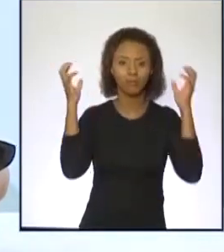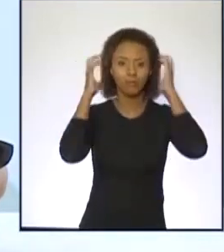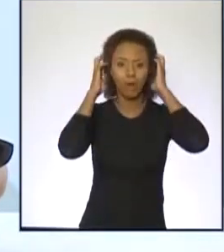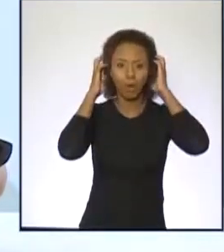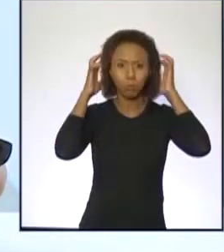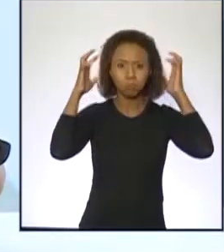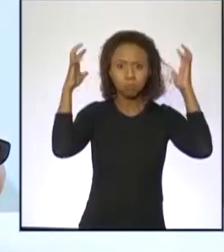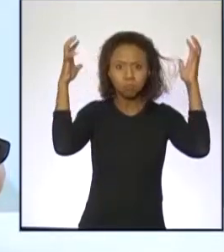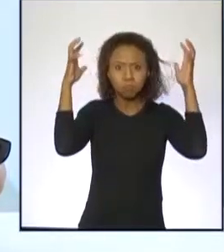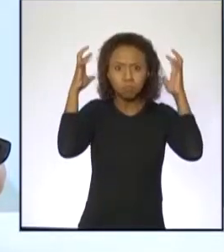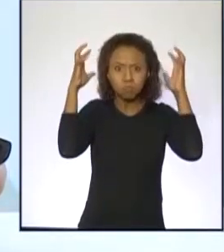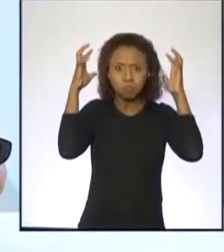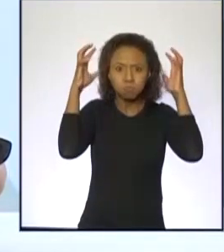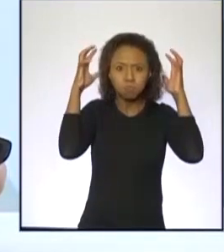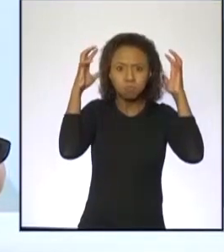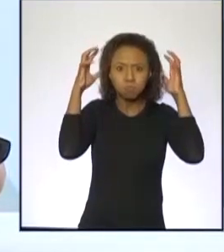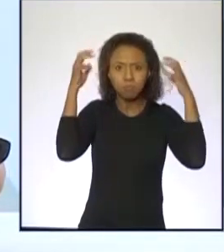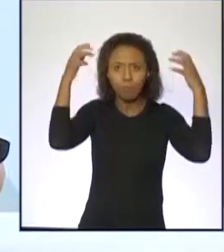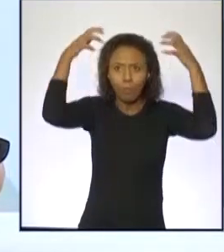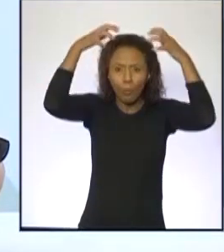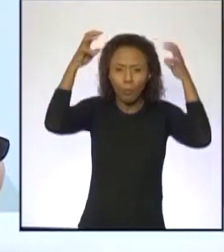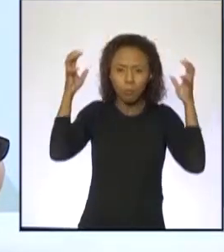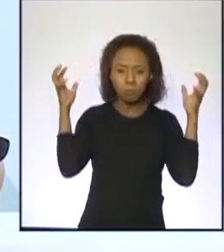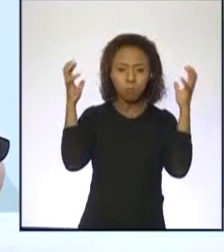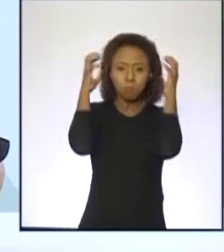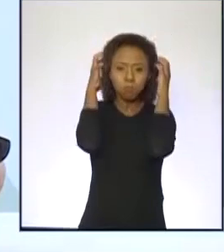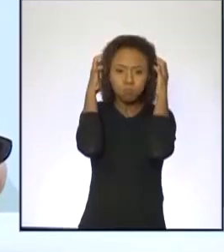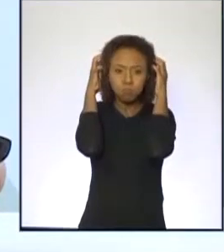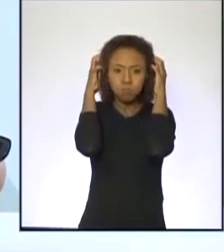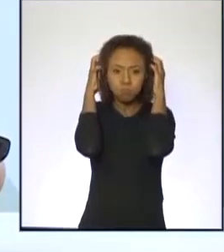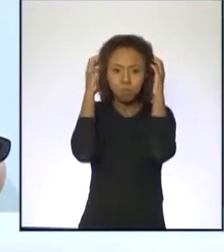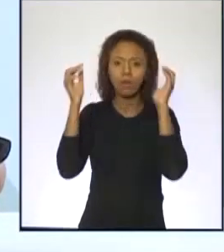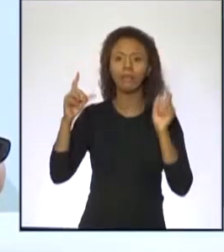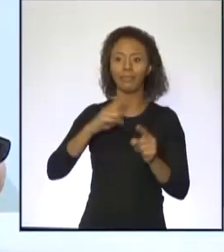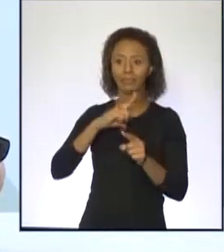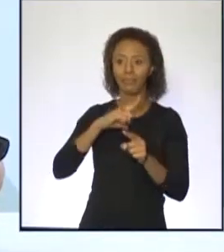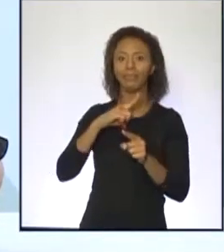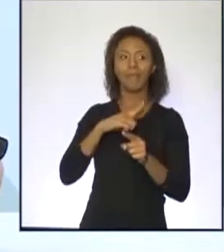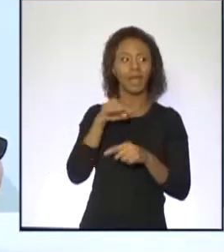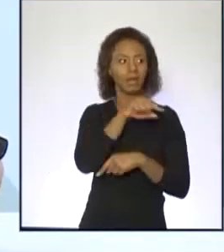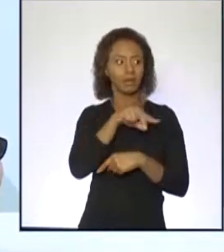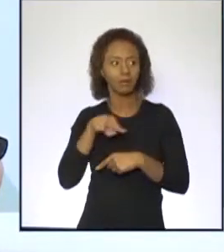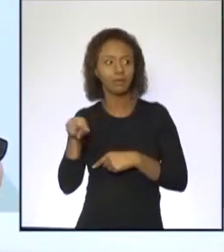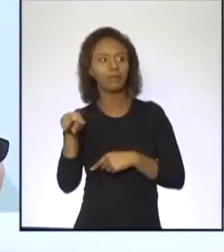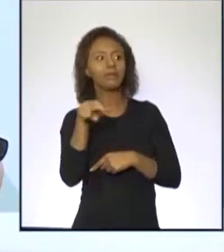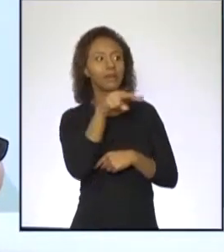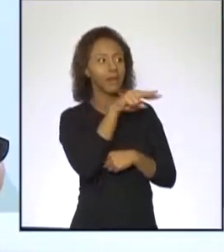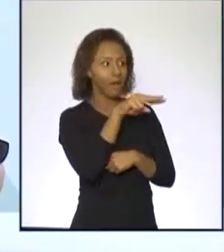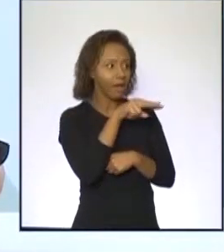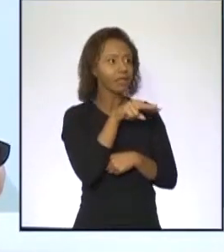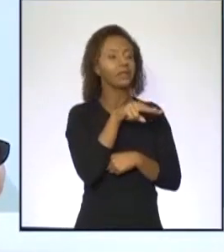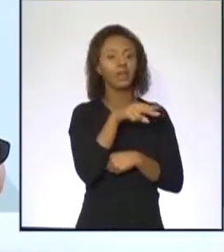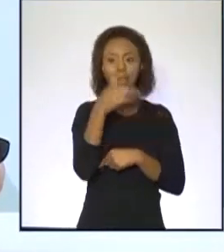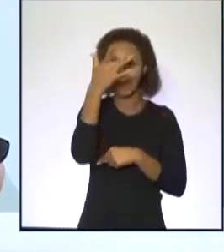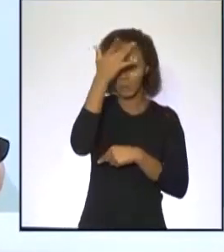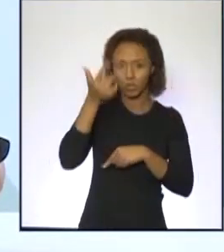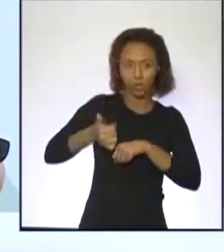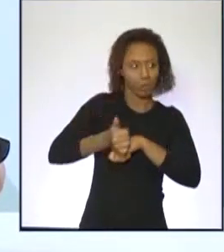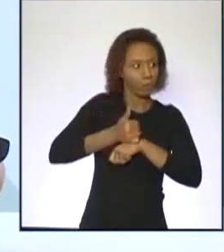né? Tem. Tá? A gente está vendo um monte deles aqui no nosso estúdio, né, Roseli? Isso Então mesmo. são